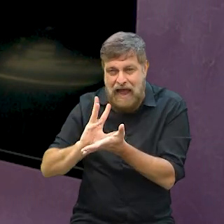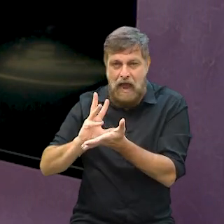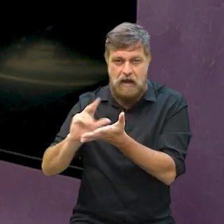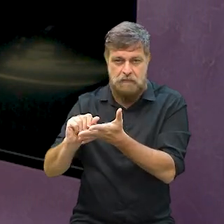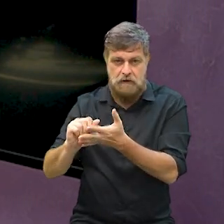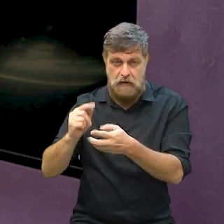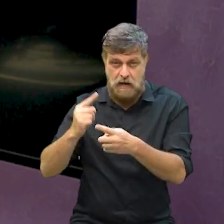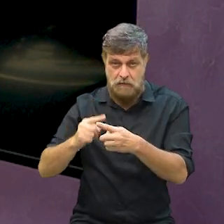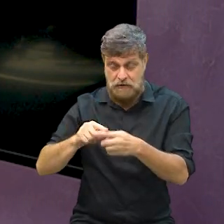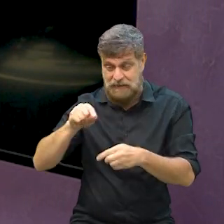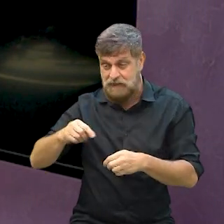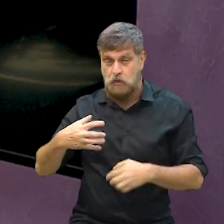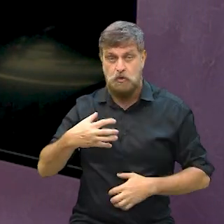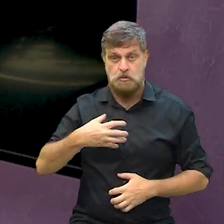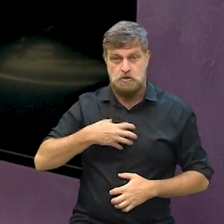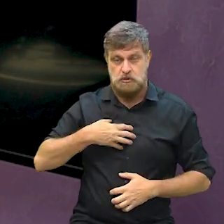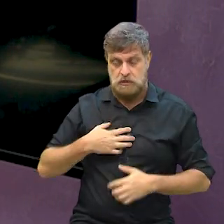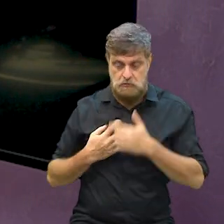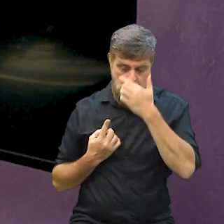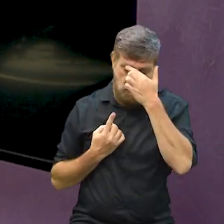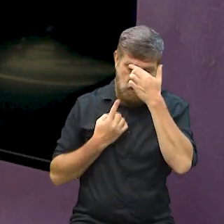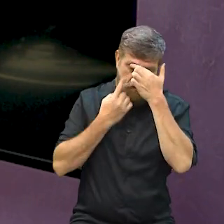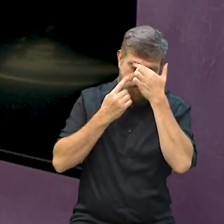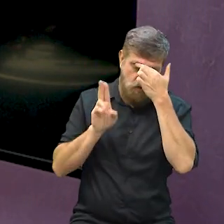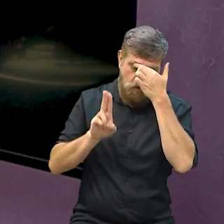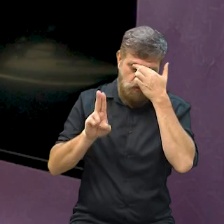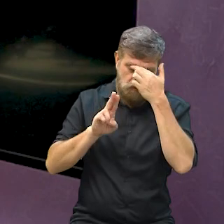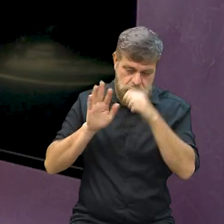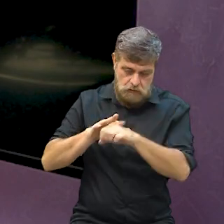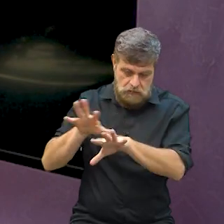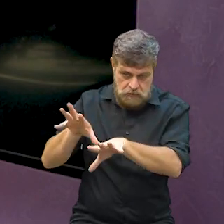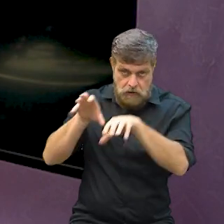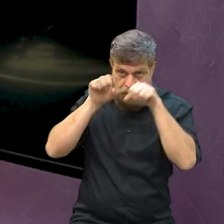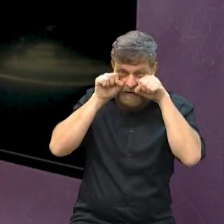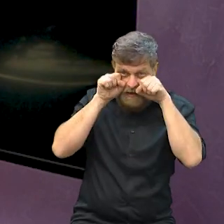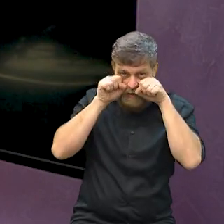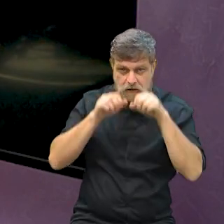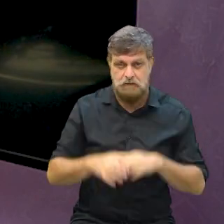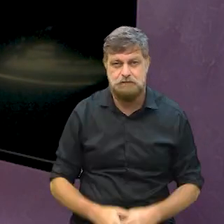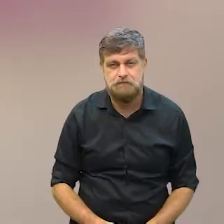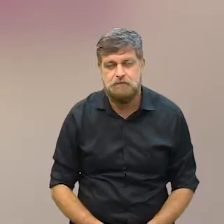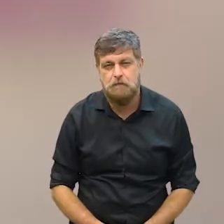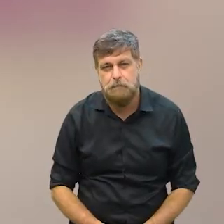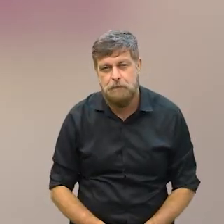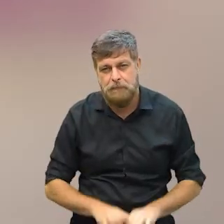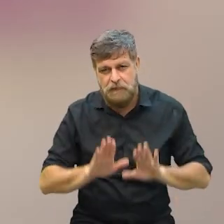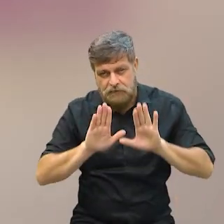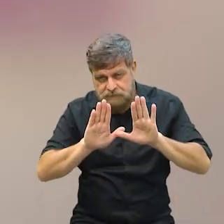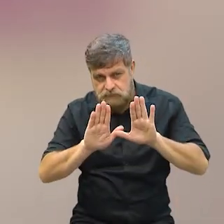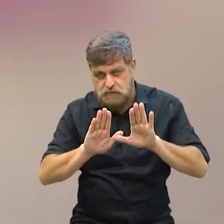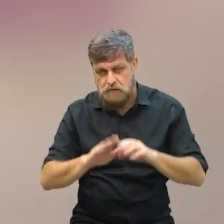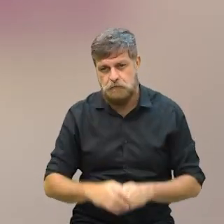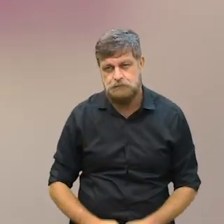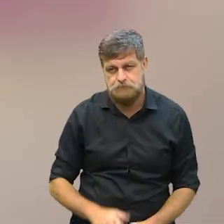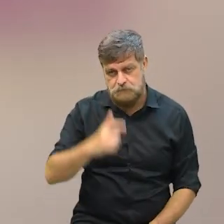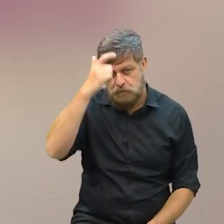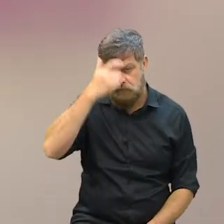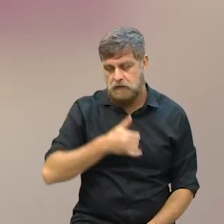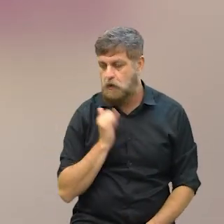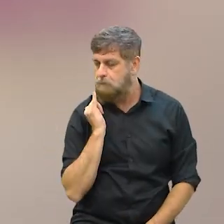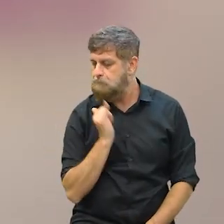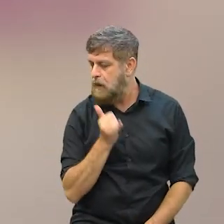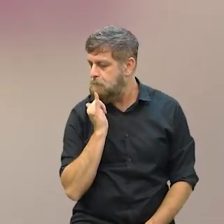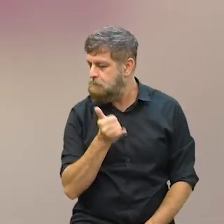necessidade, porque dependendo do jeito que usa, pode levar alguma doença para dentro do olho? Então, o